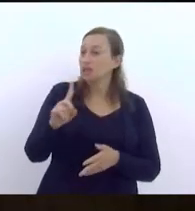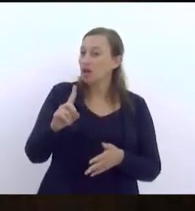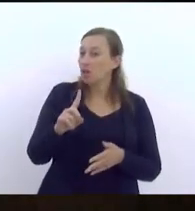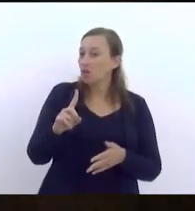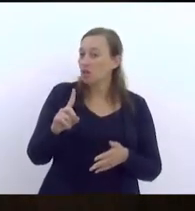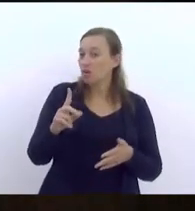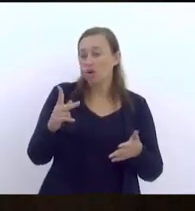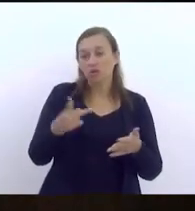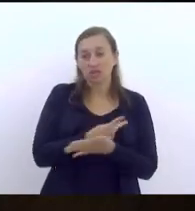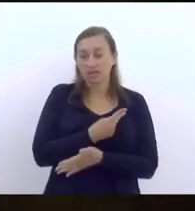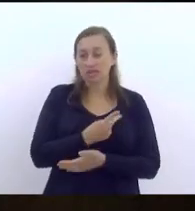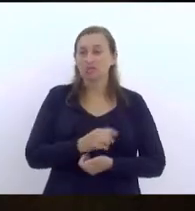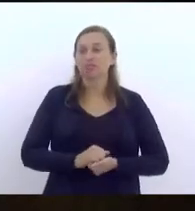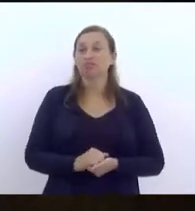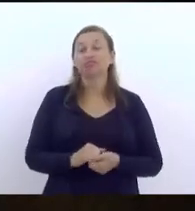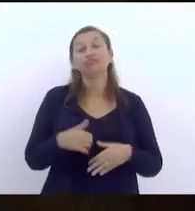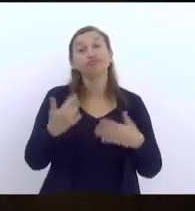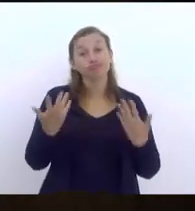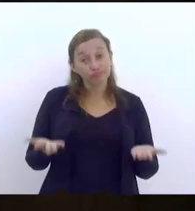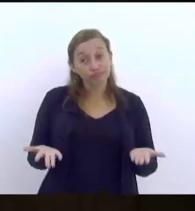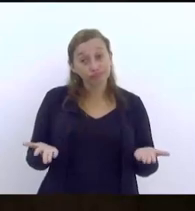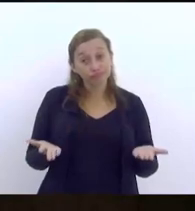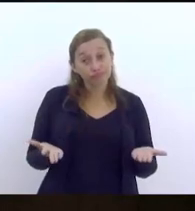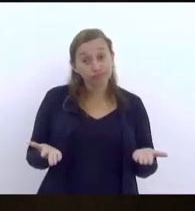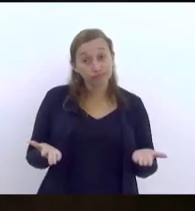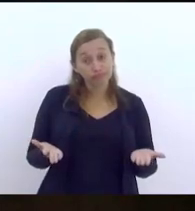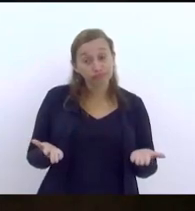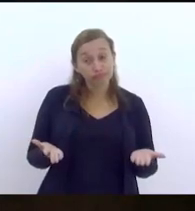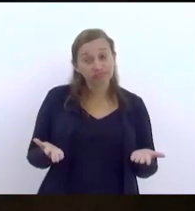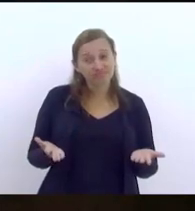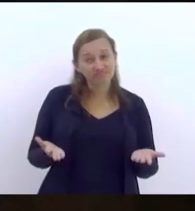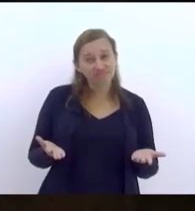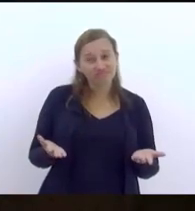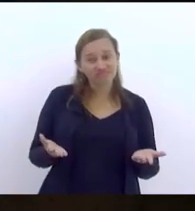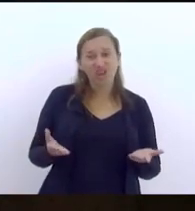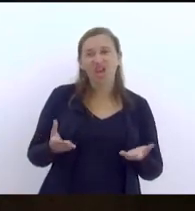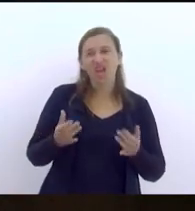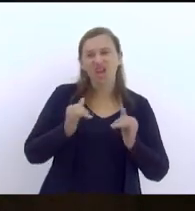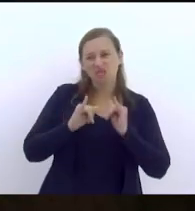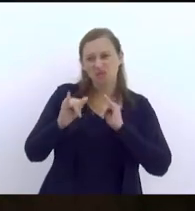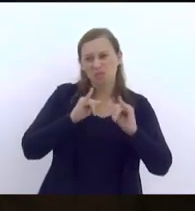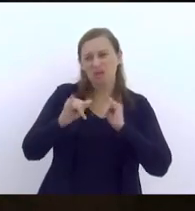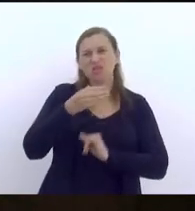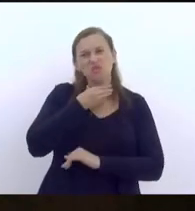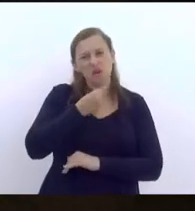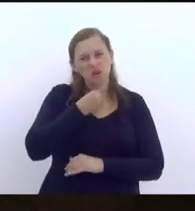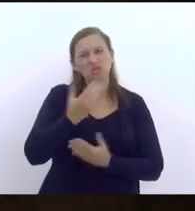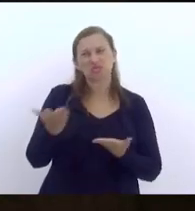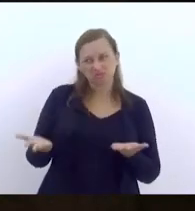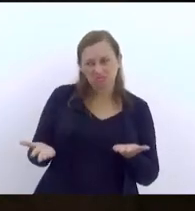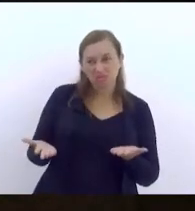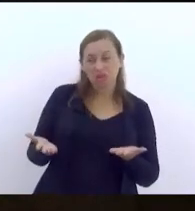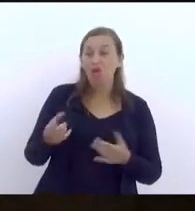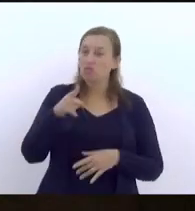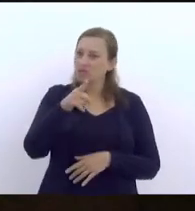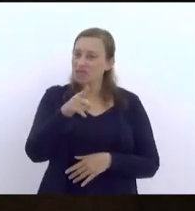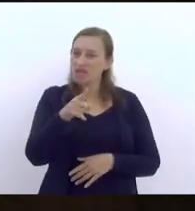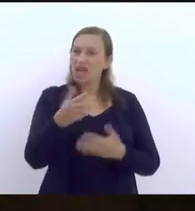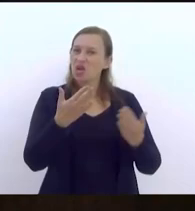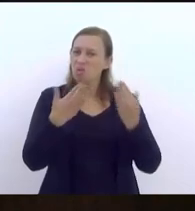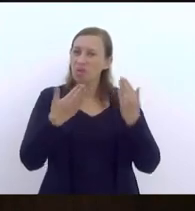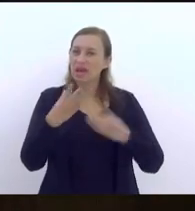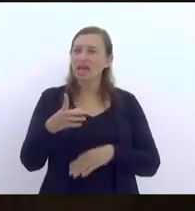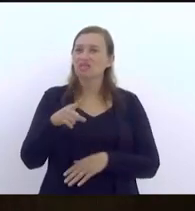foi correlato. Ou seja, é meio que uma lógica de fake news. É como se você, deputado Pai